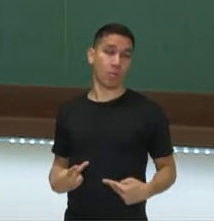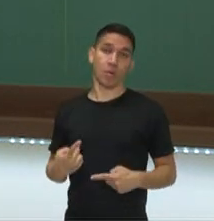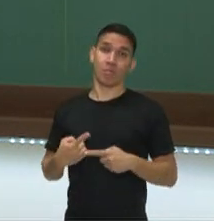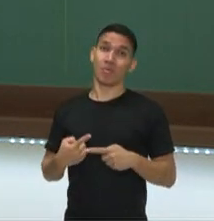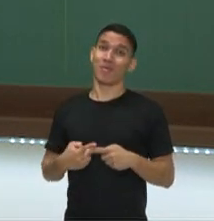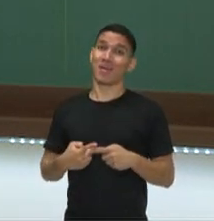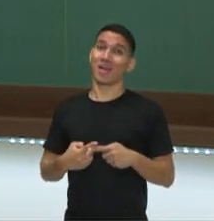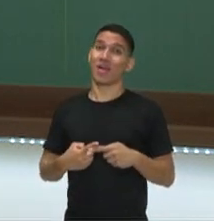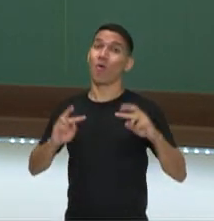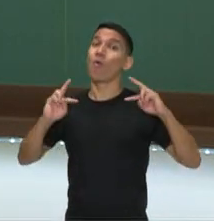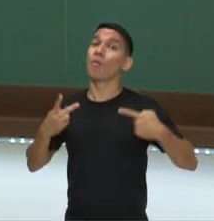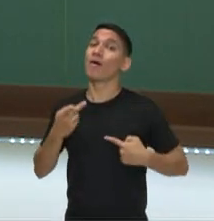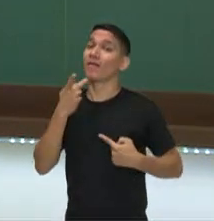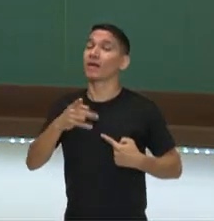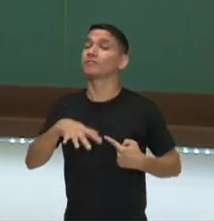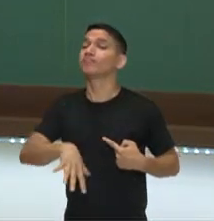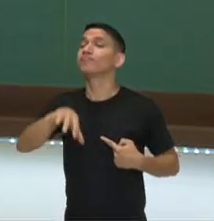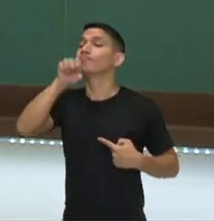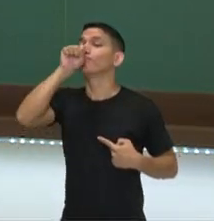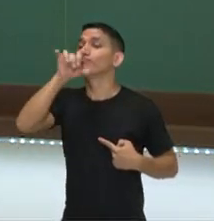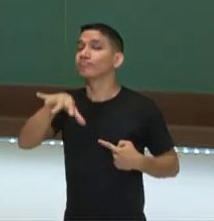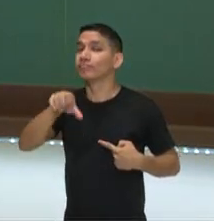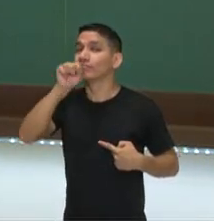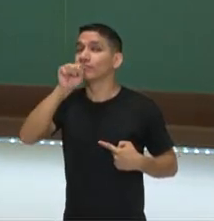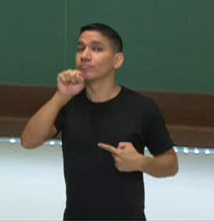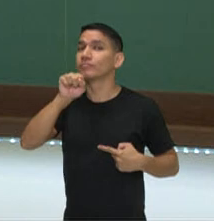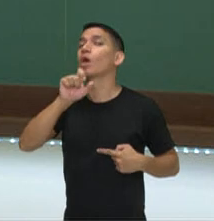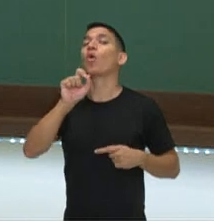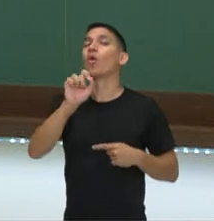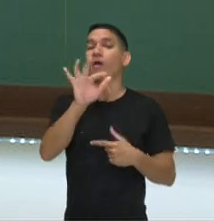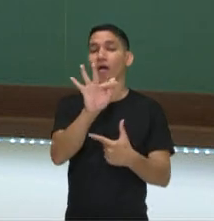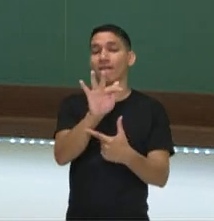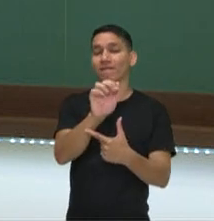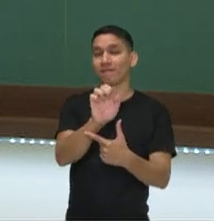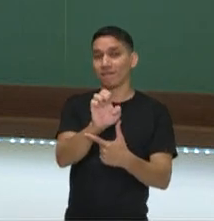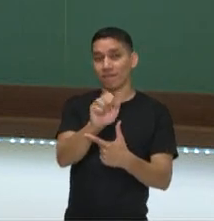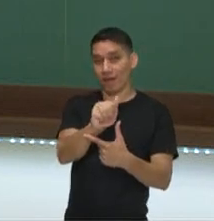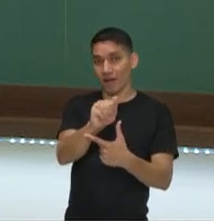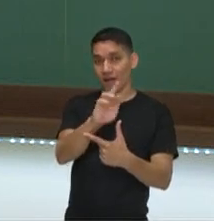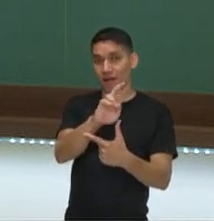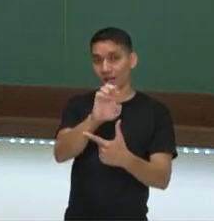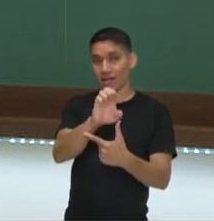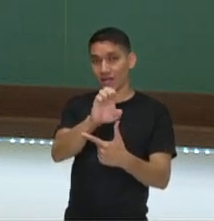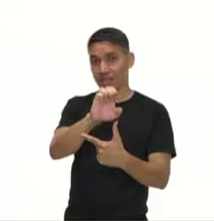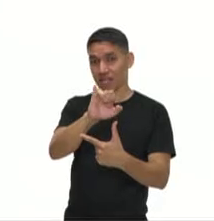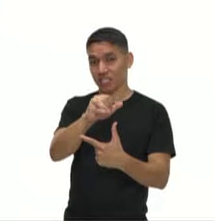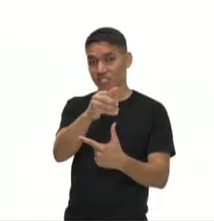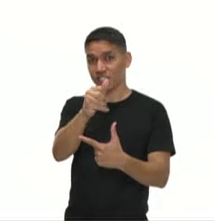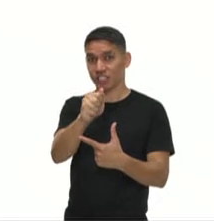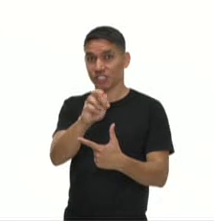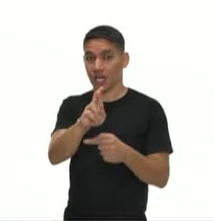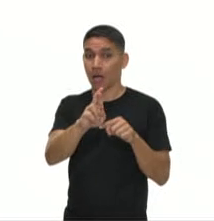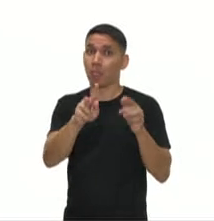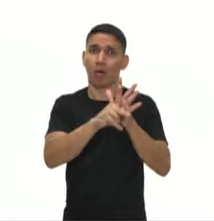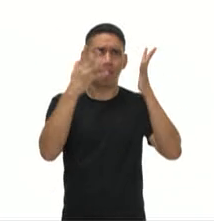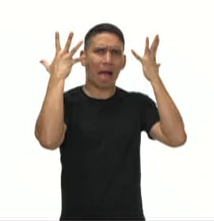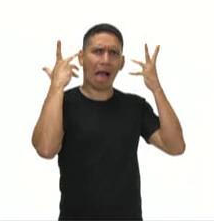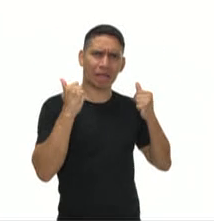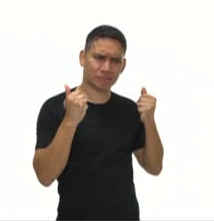dizem cheirar, aspirar. Farejar no sentido o quê? Animal. Então o que acontece aqui?